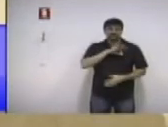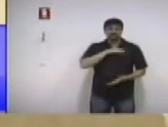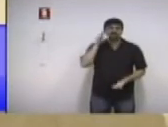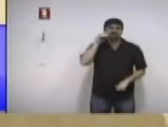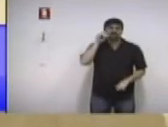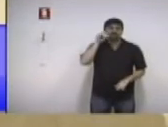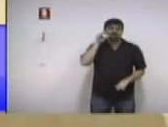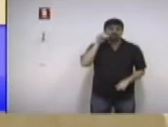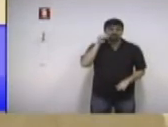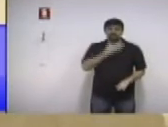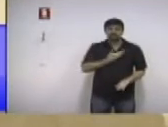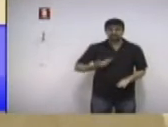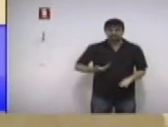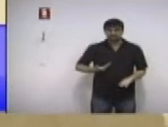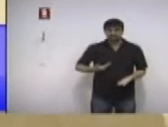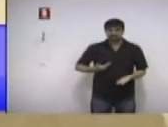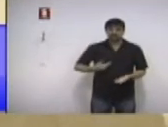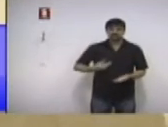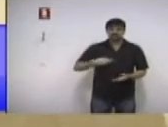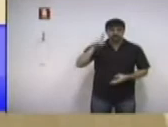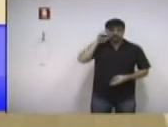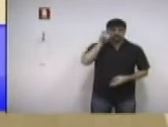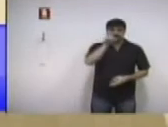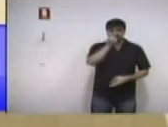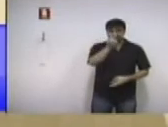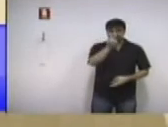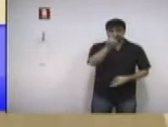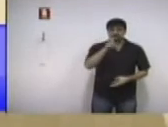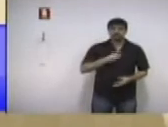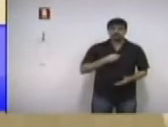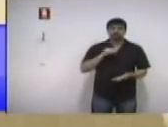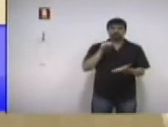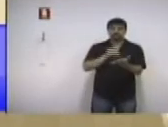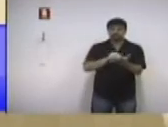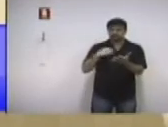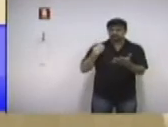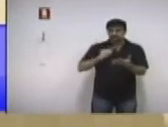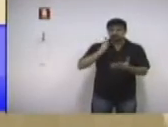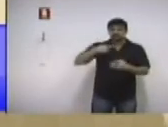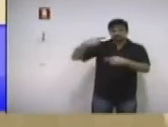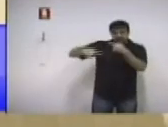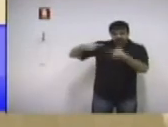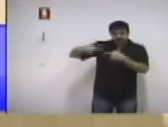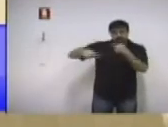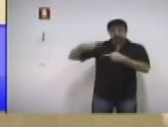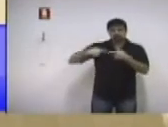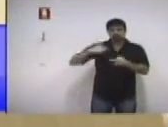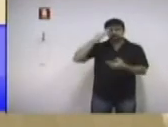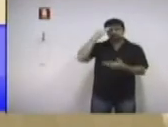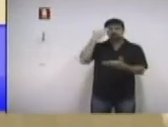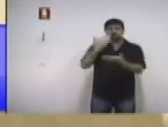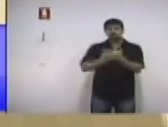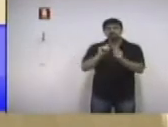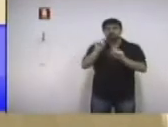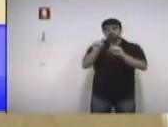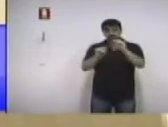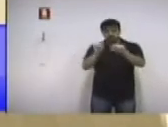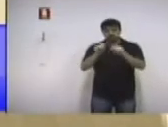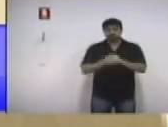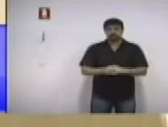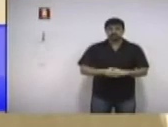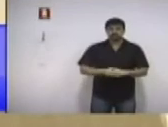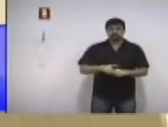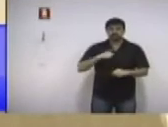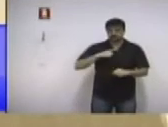quinto dia útil no essa previsão nós já discutimos eu acredito assim